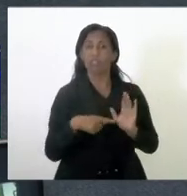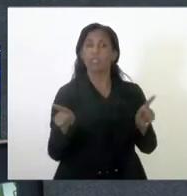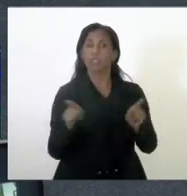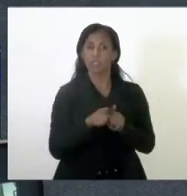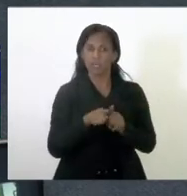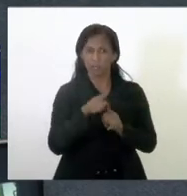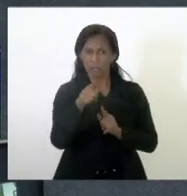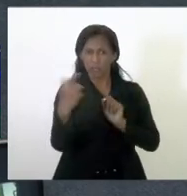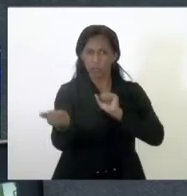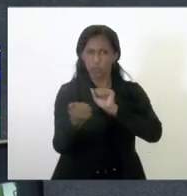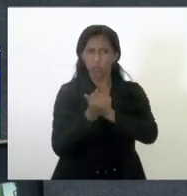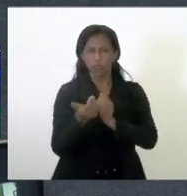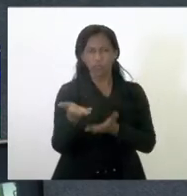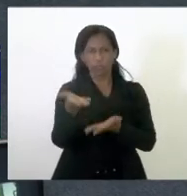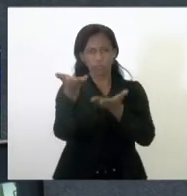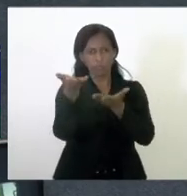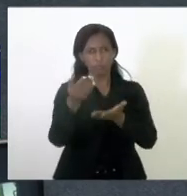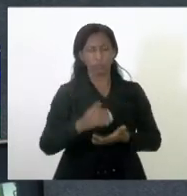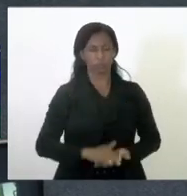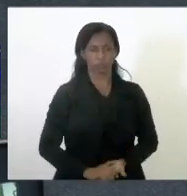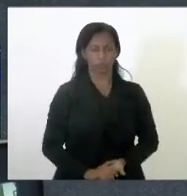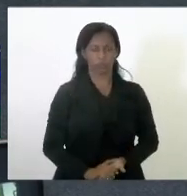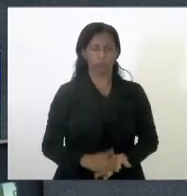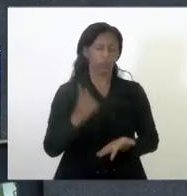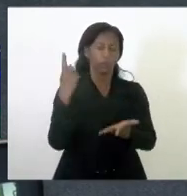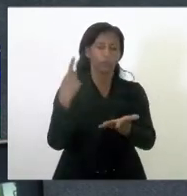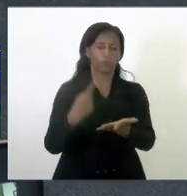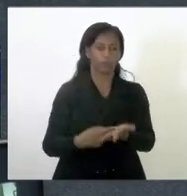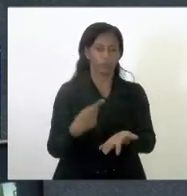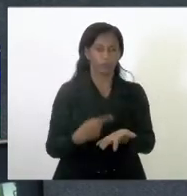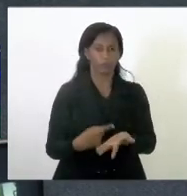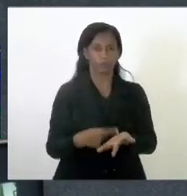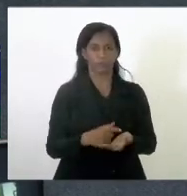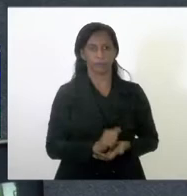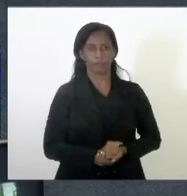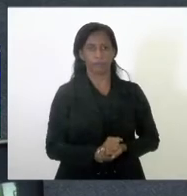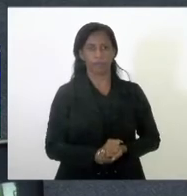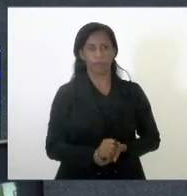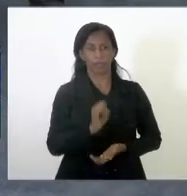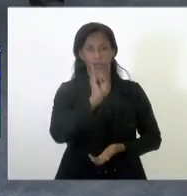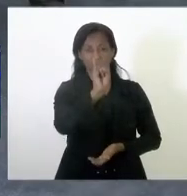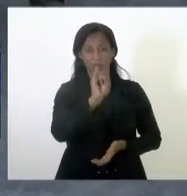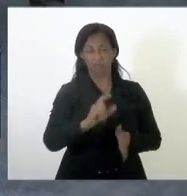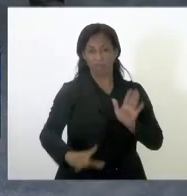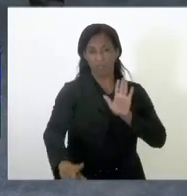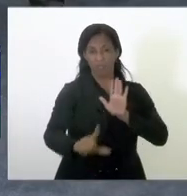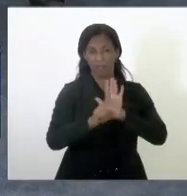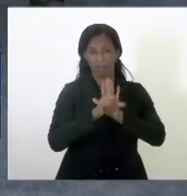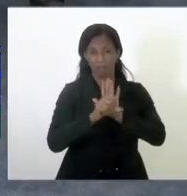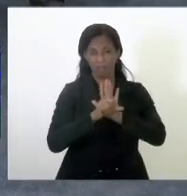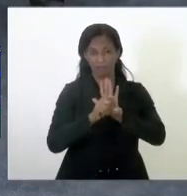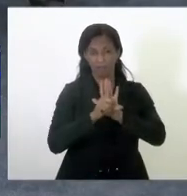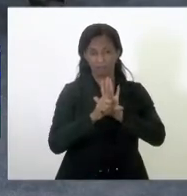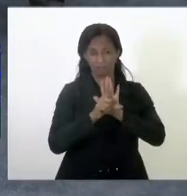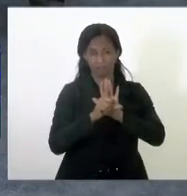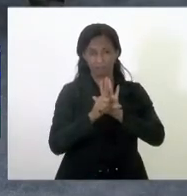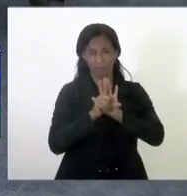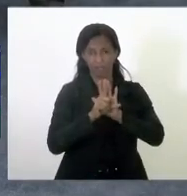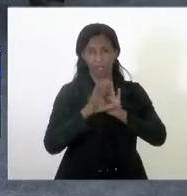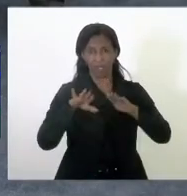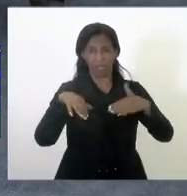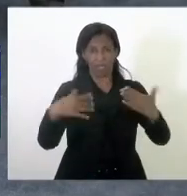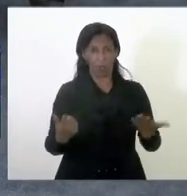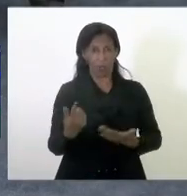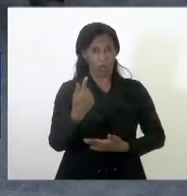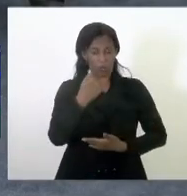o senhor o seguinte compromisso. Caso essa lei seja sancionada, enquanto eu e o senhor